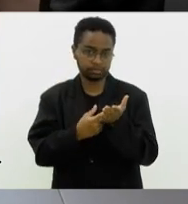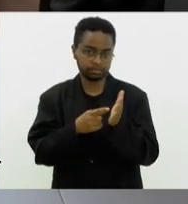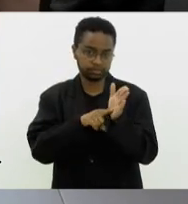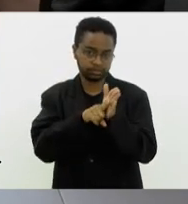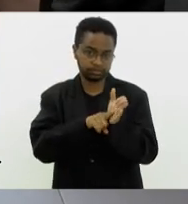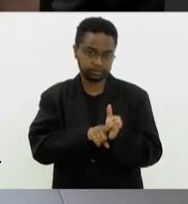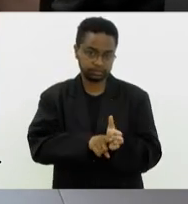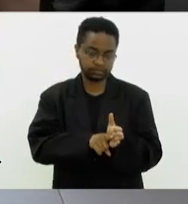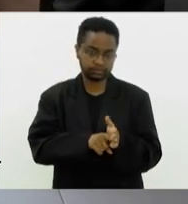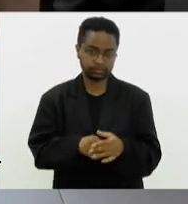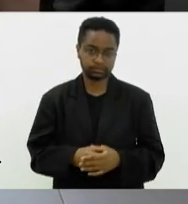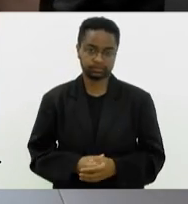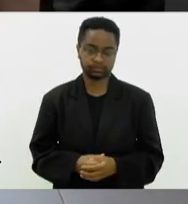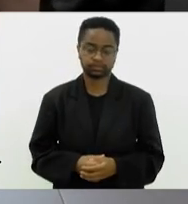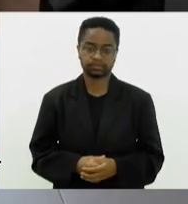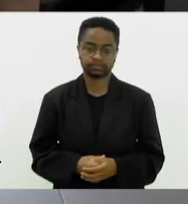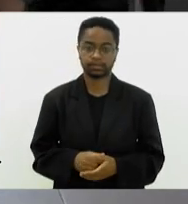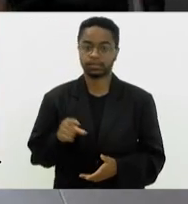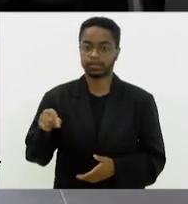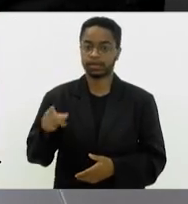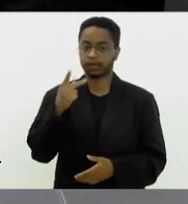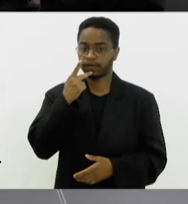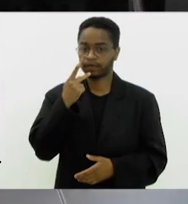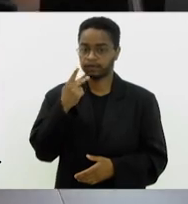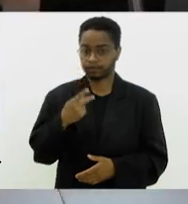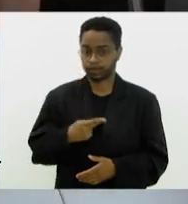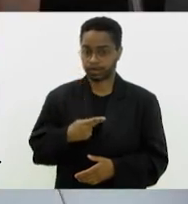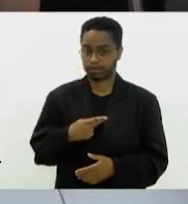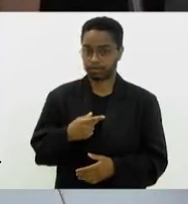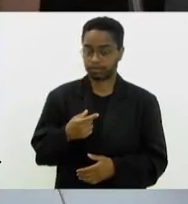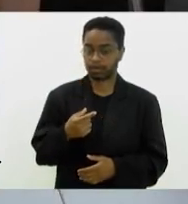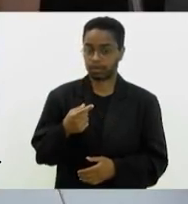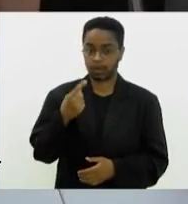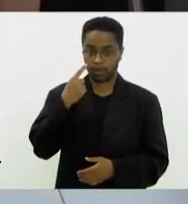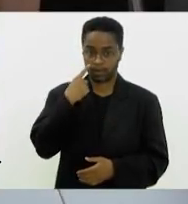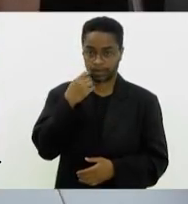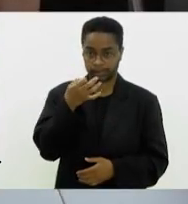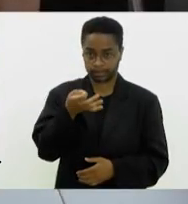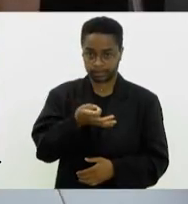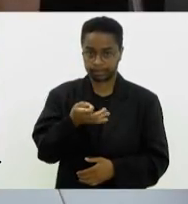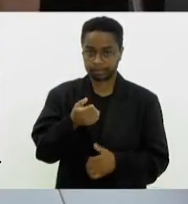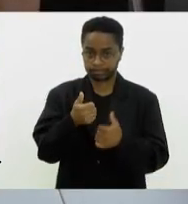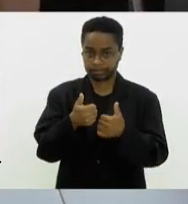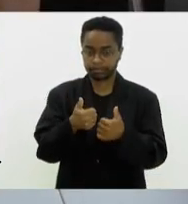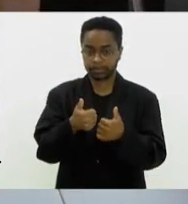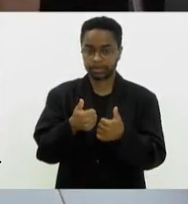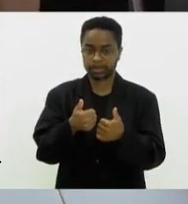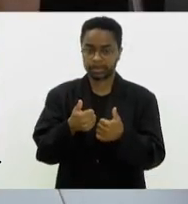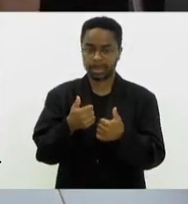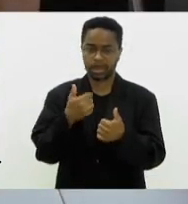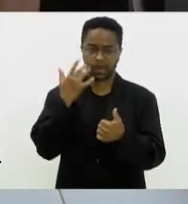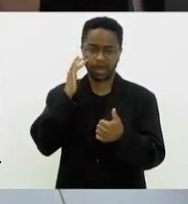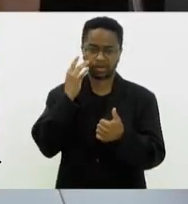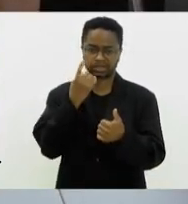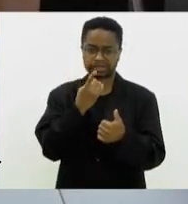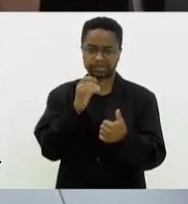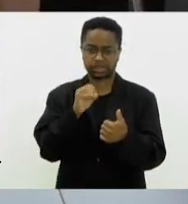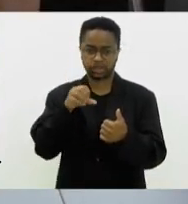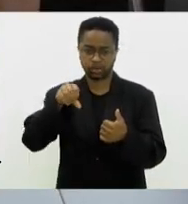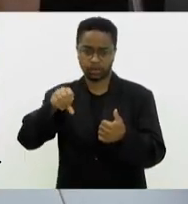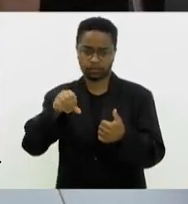exame. A clínica diz, perfeitamente, custa, salvo erro de memória,